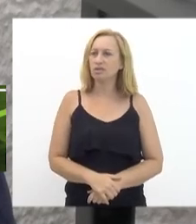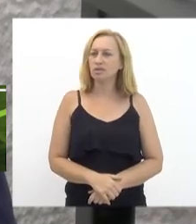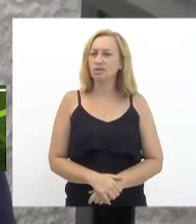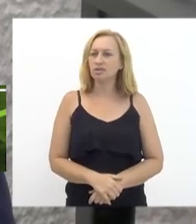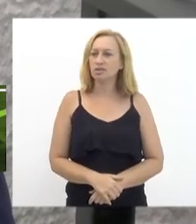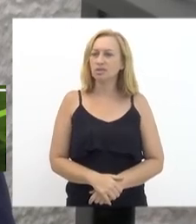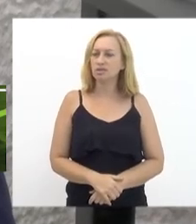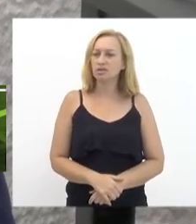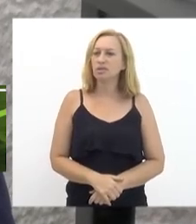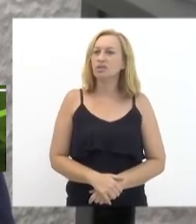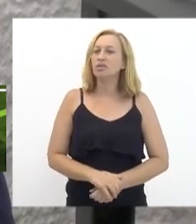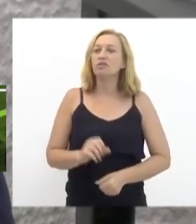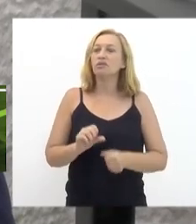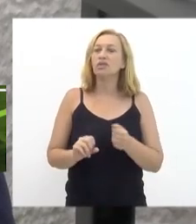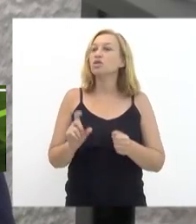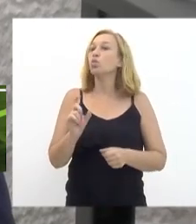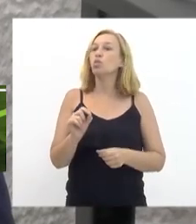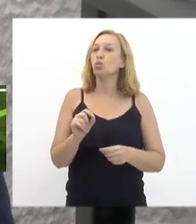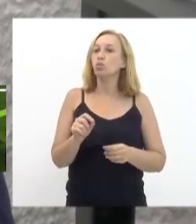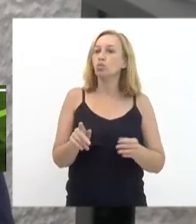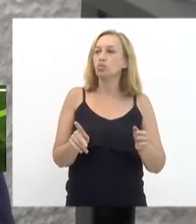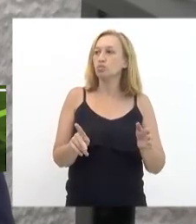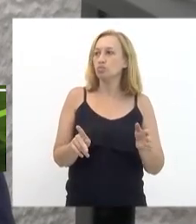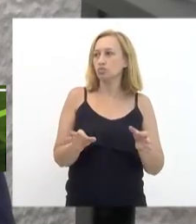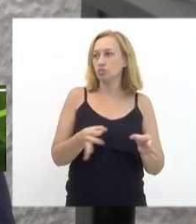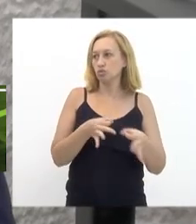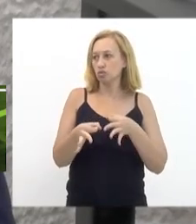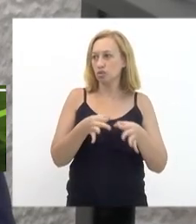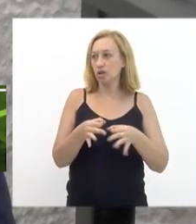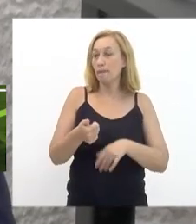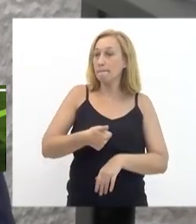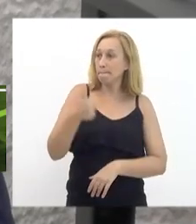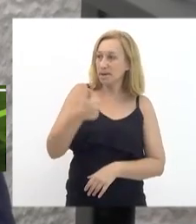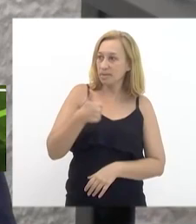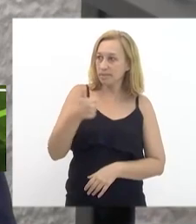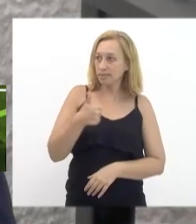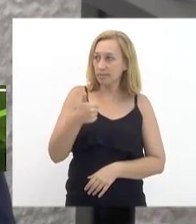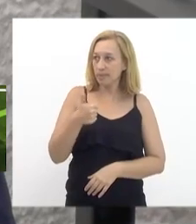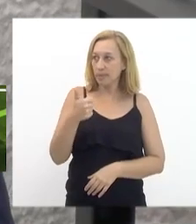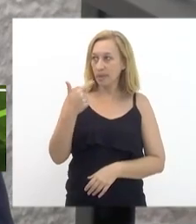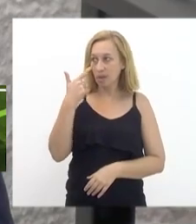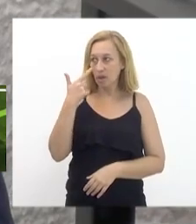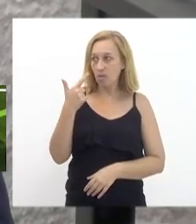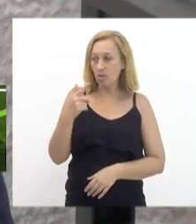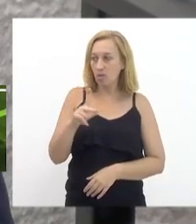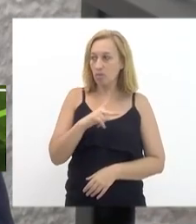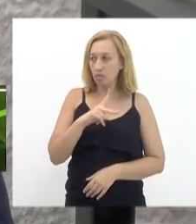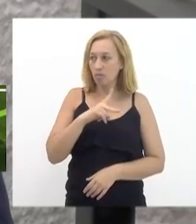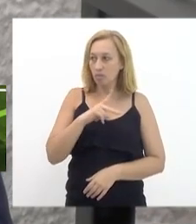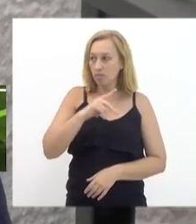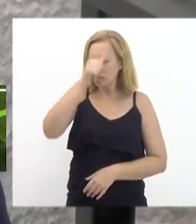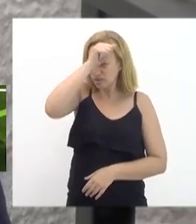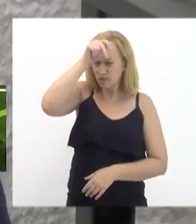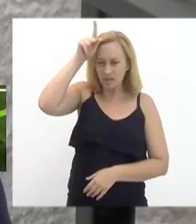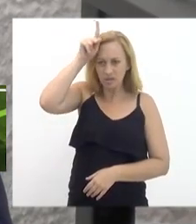e aqui que a gente faz com esses projetos a gente primeiro definir com a própria prefeitura ordem de prioridade ele não trouxe um só